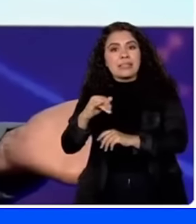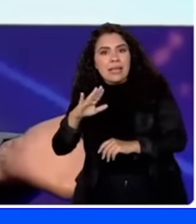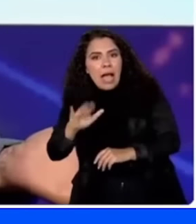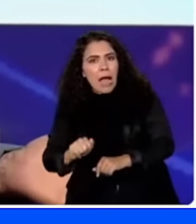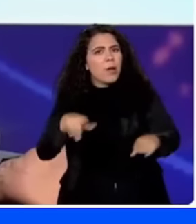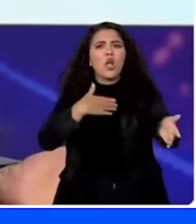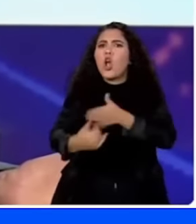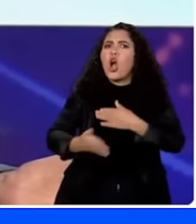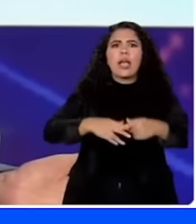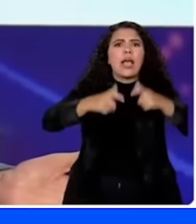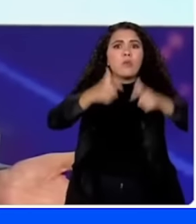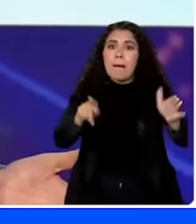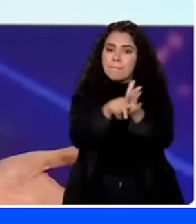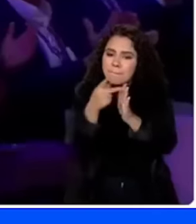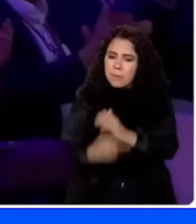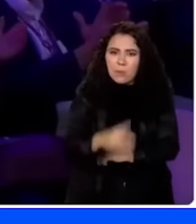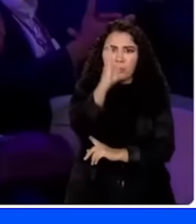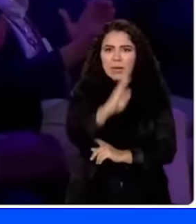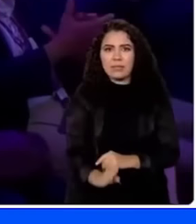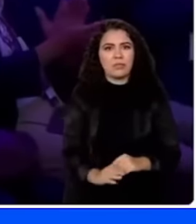qualquer lugar.